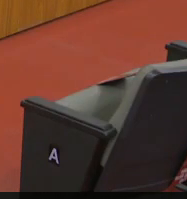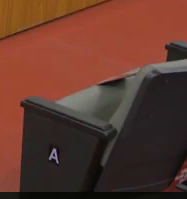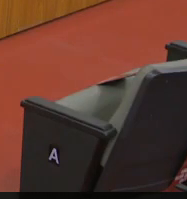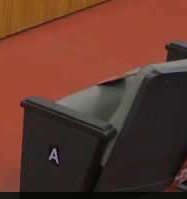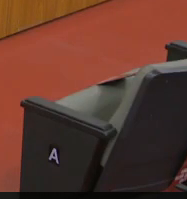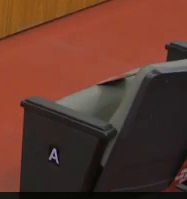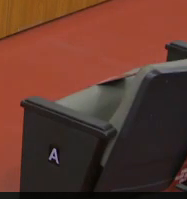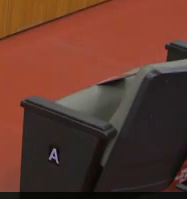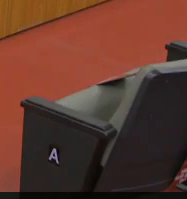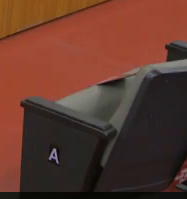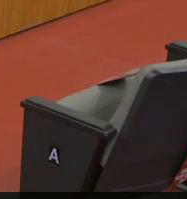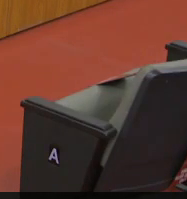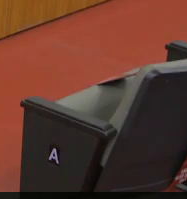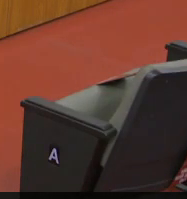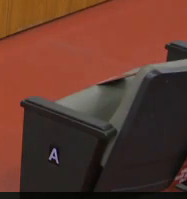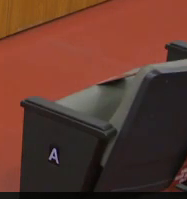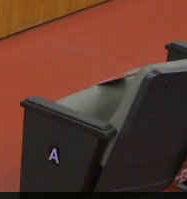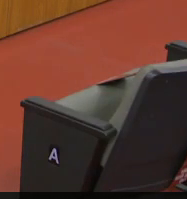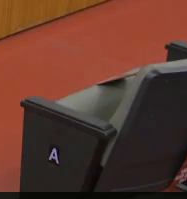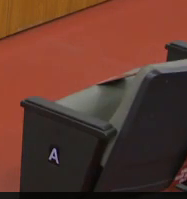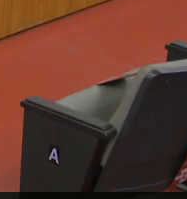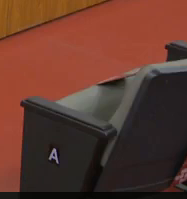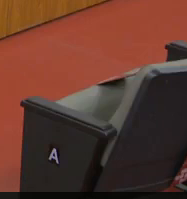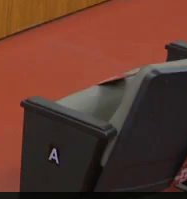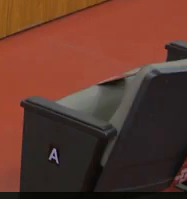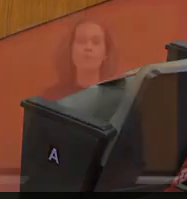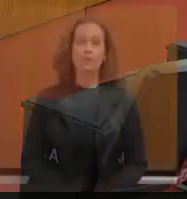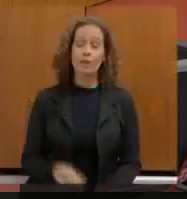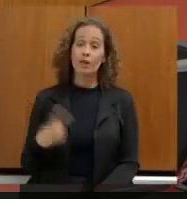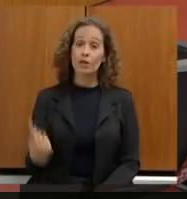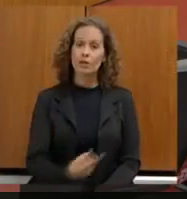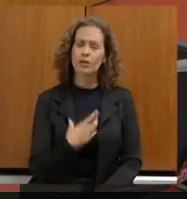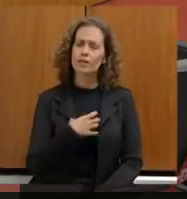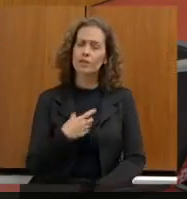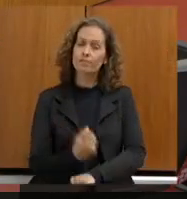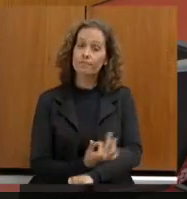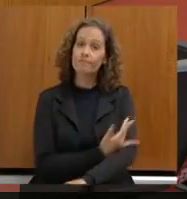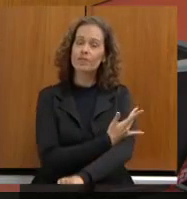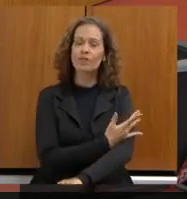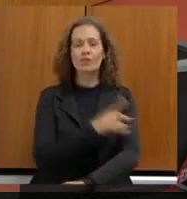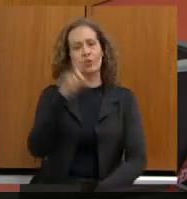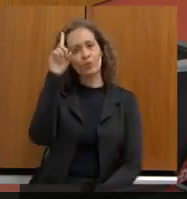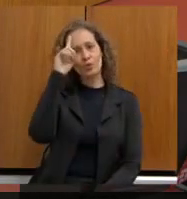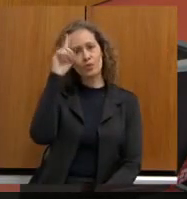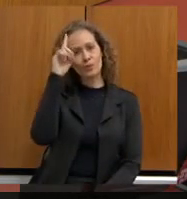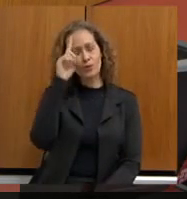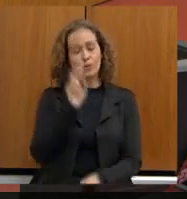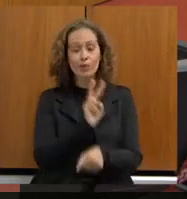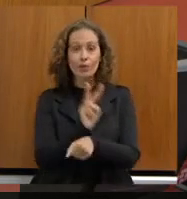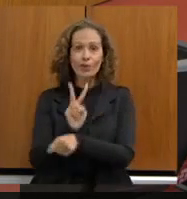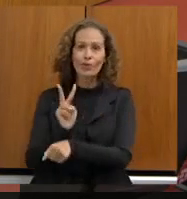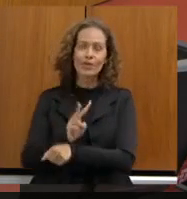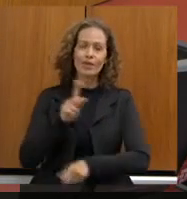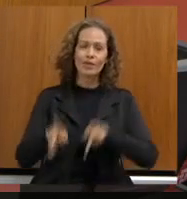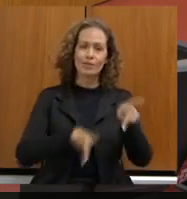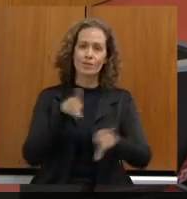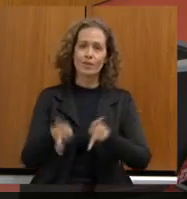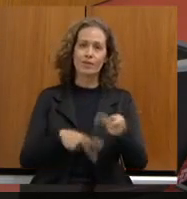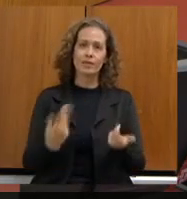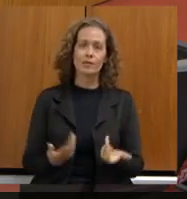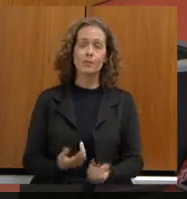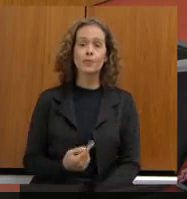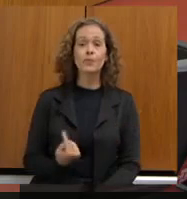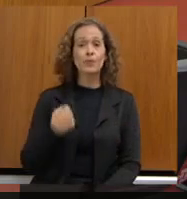apresentação EA emoção que a gente tem no dia a dia do nosso trabalho de poder cuidar da nossa população e eu sou muito